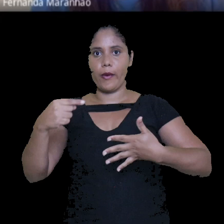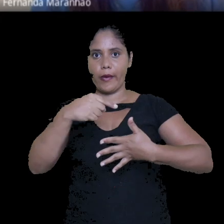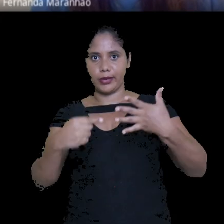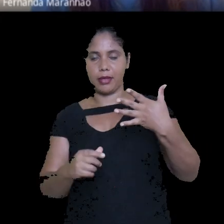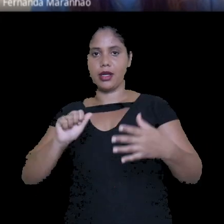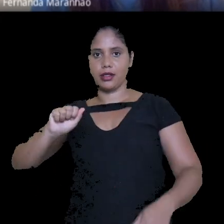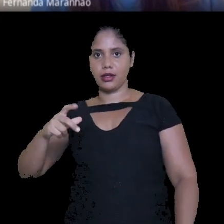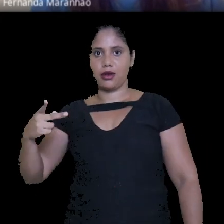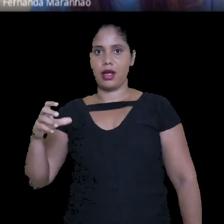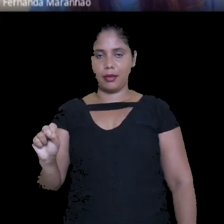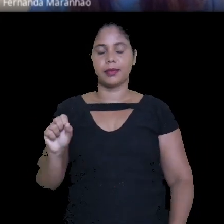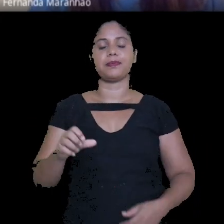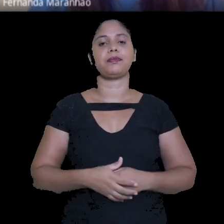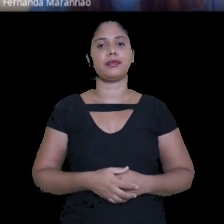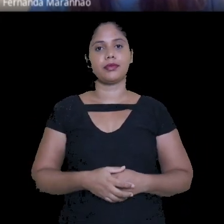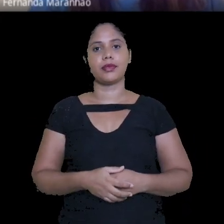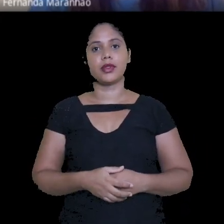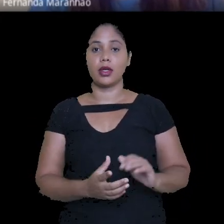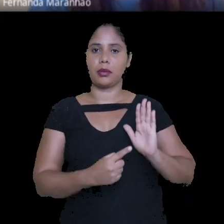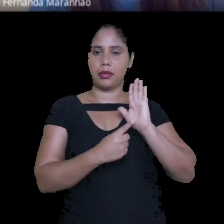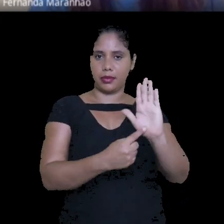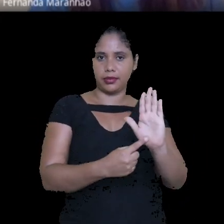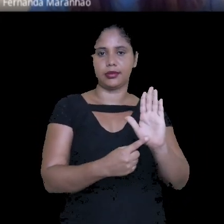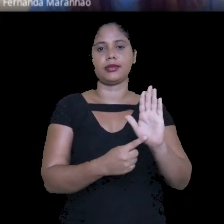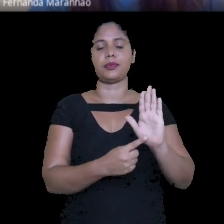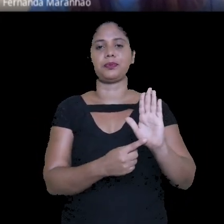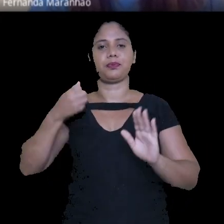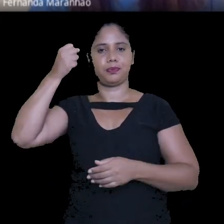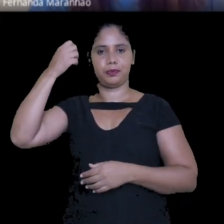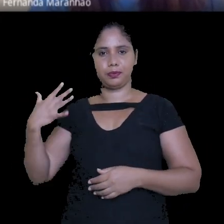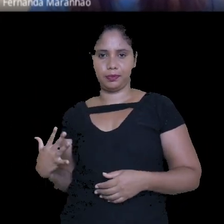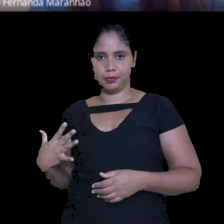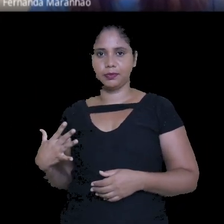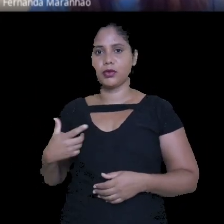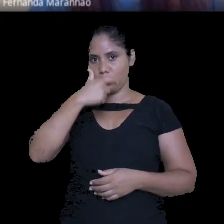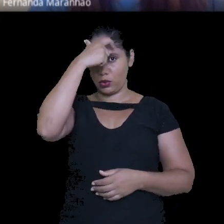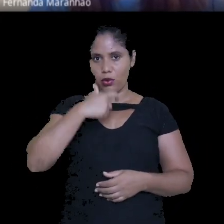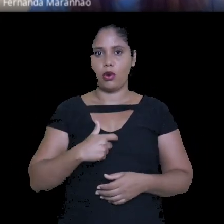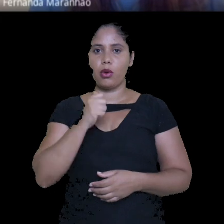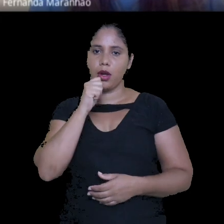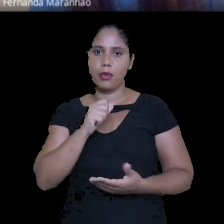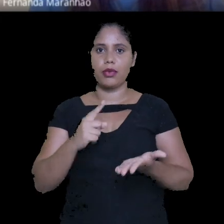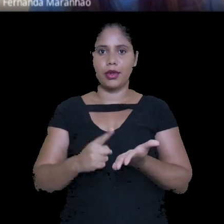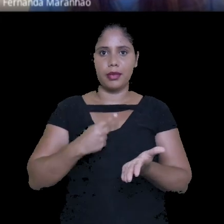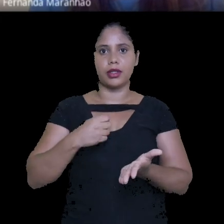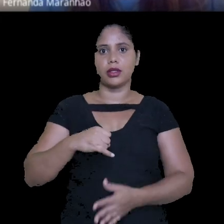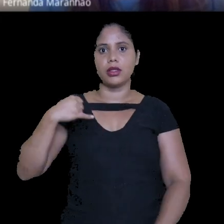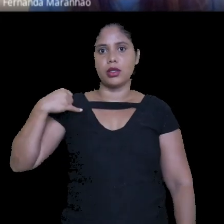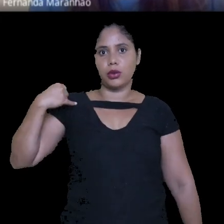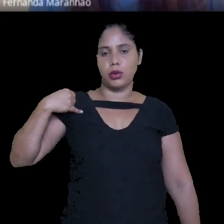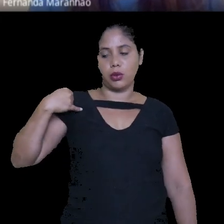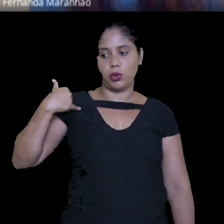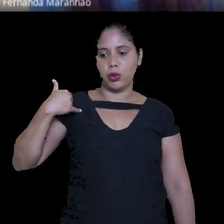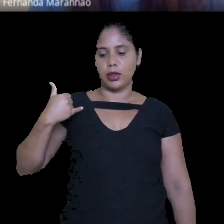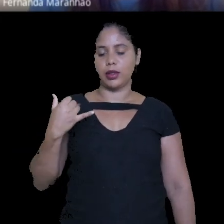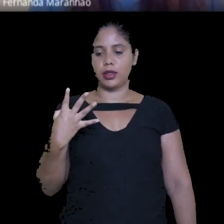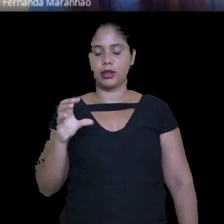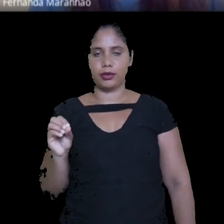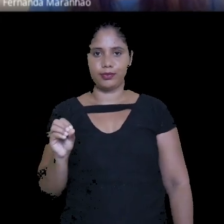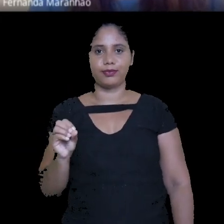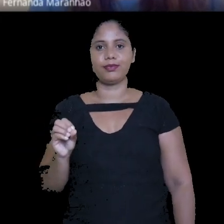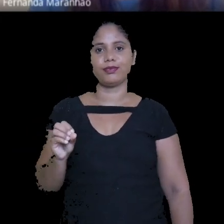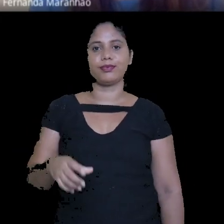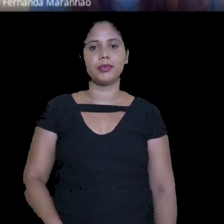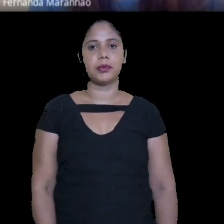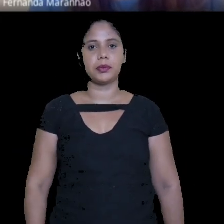apresentação. Eu sou uma mulher branca de 40 anos, com um cabelo de